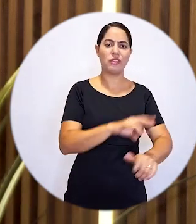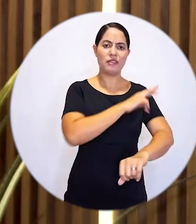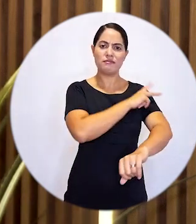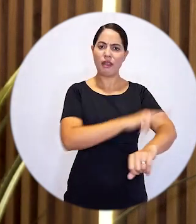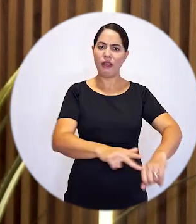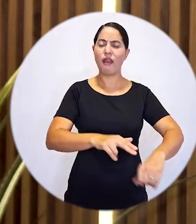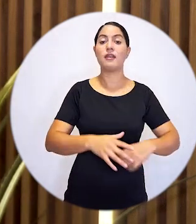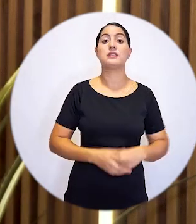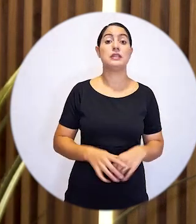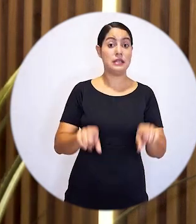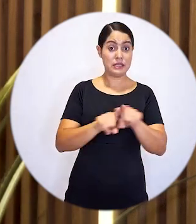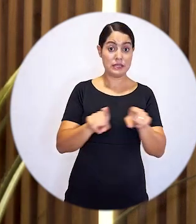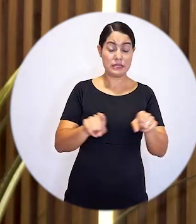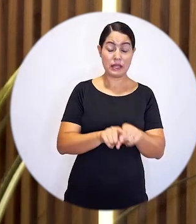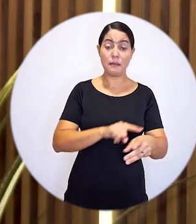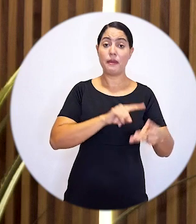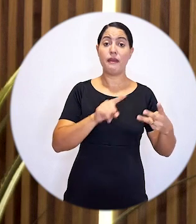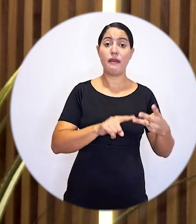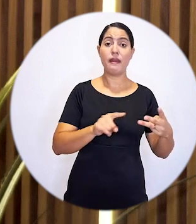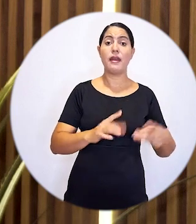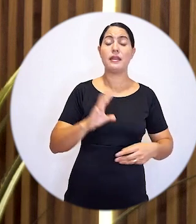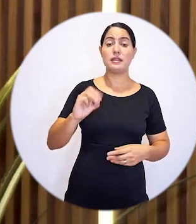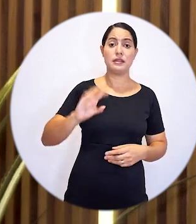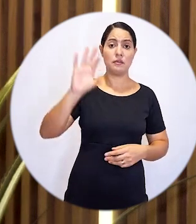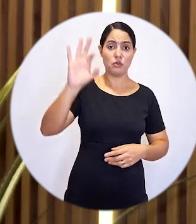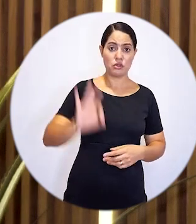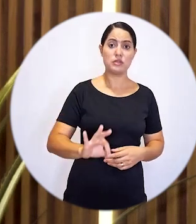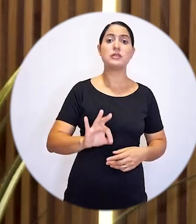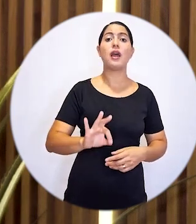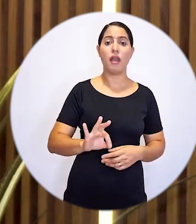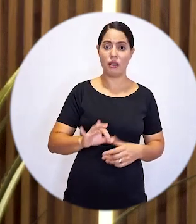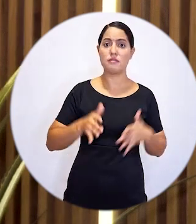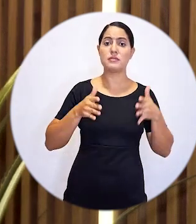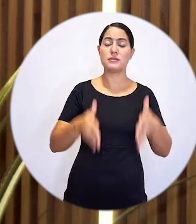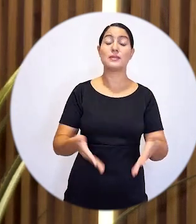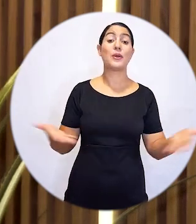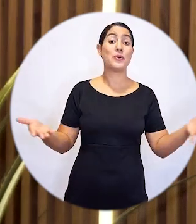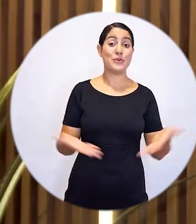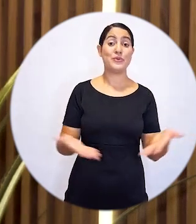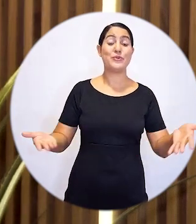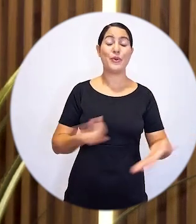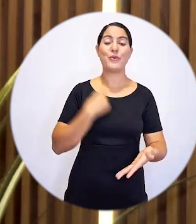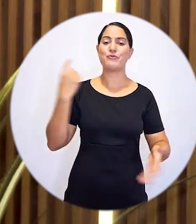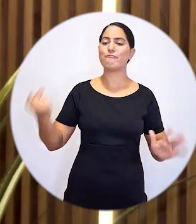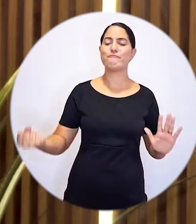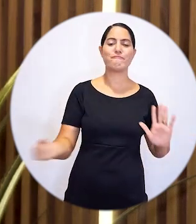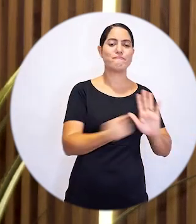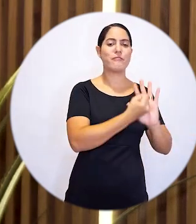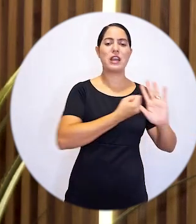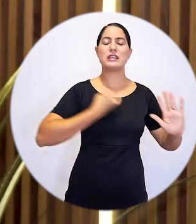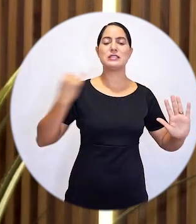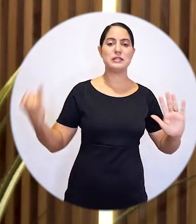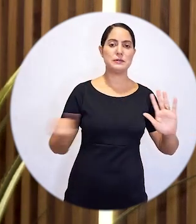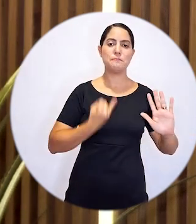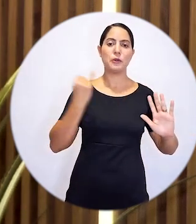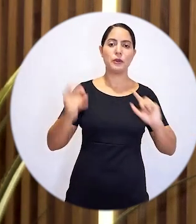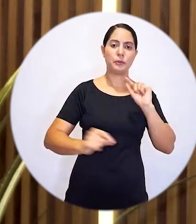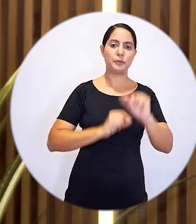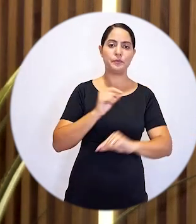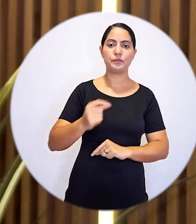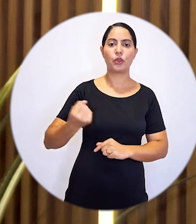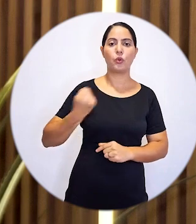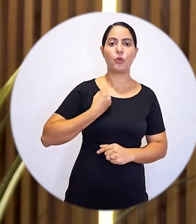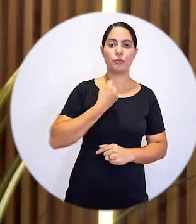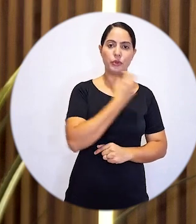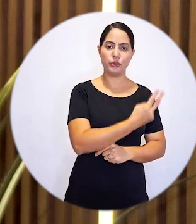da raça, com um ponto de 30% dentro das chapas, e hoje chegamos com um marco importante, que